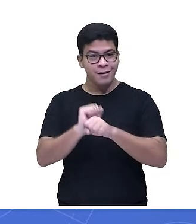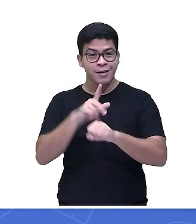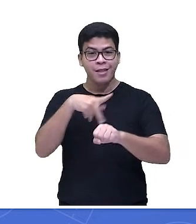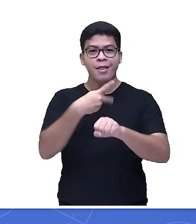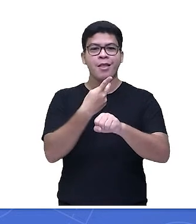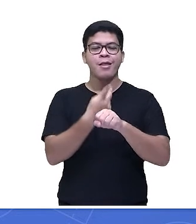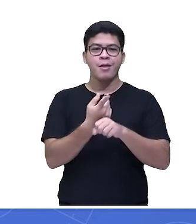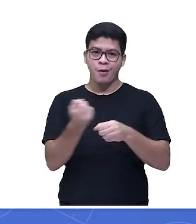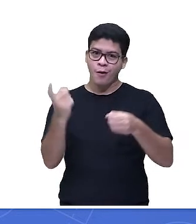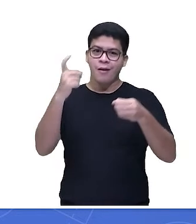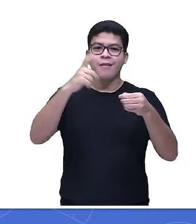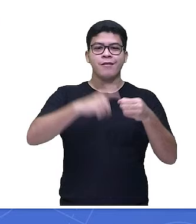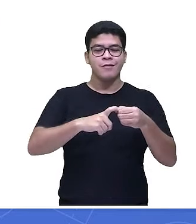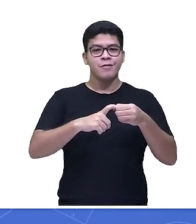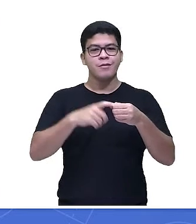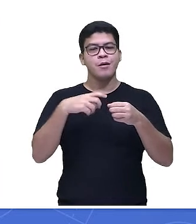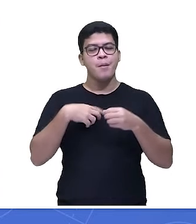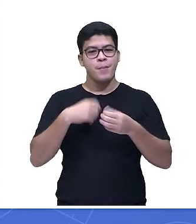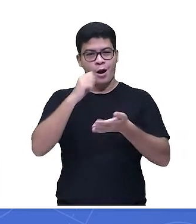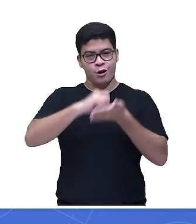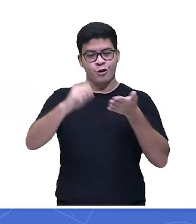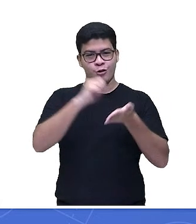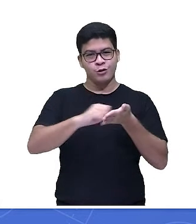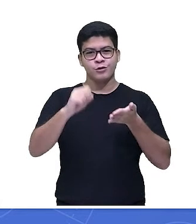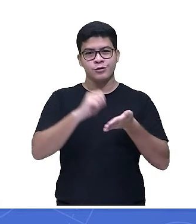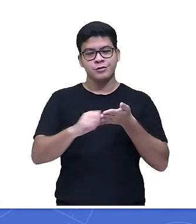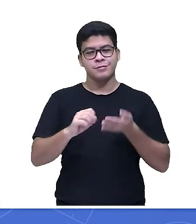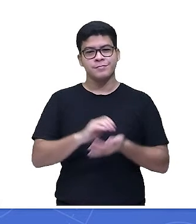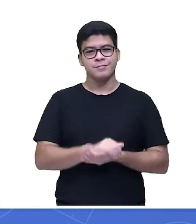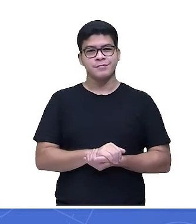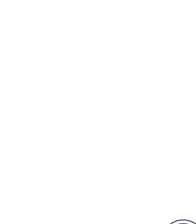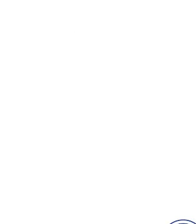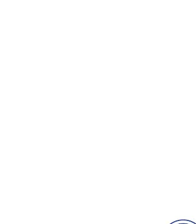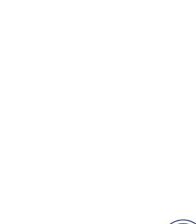pouco eu vou retornar para a gente corrigir essas questões.